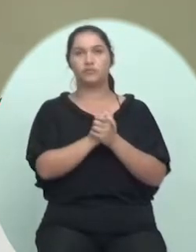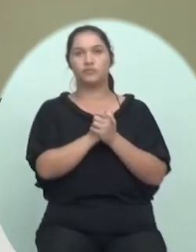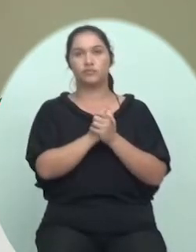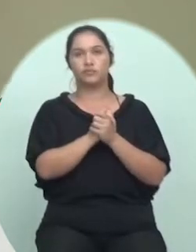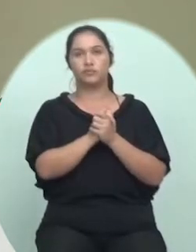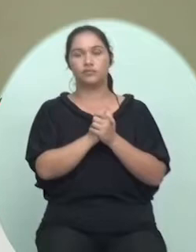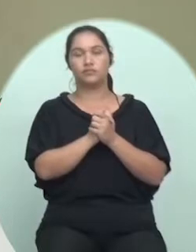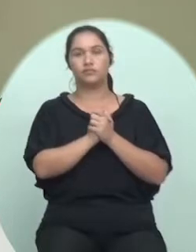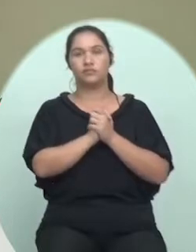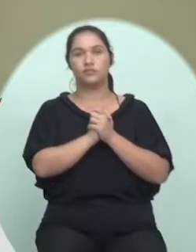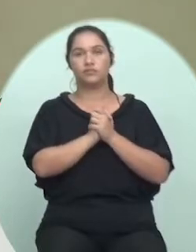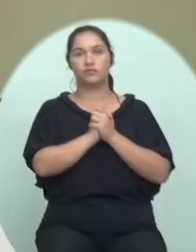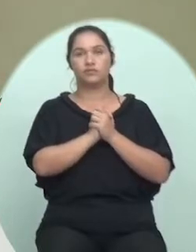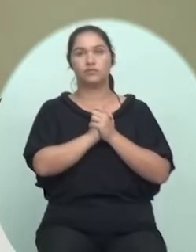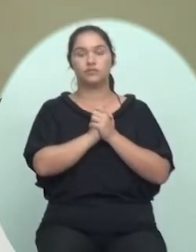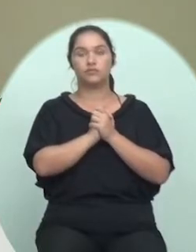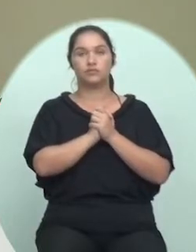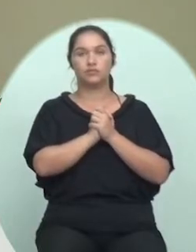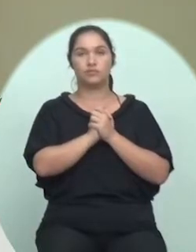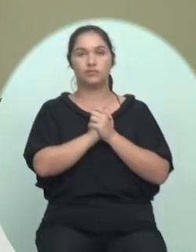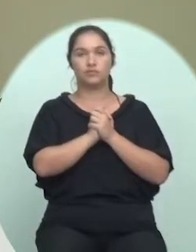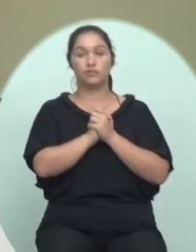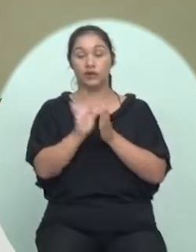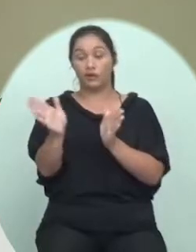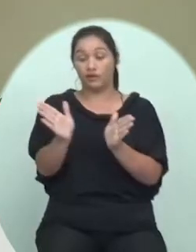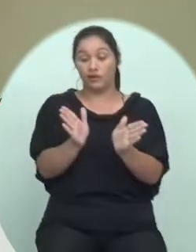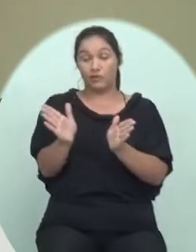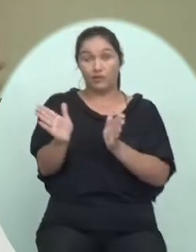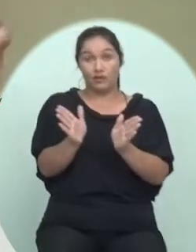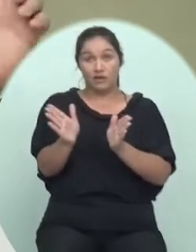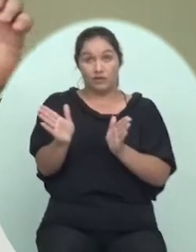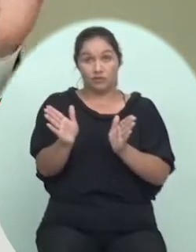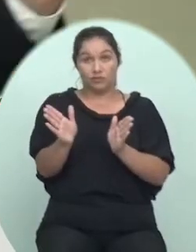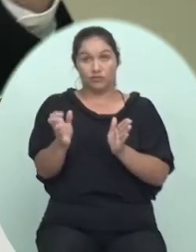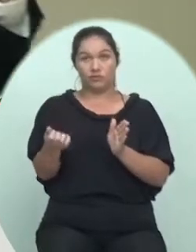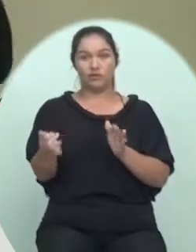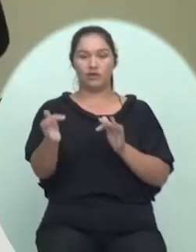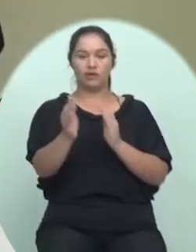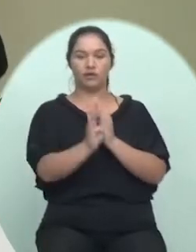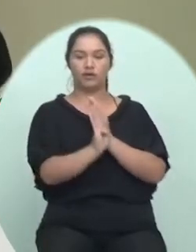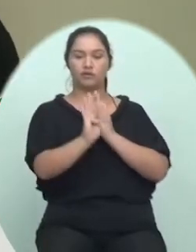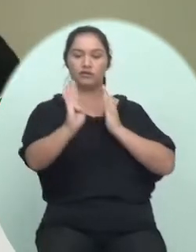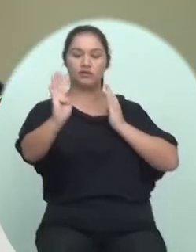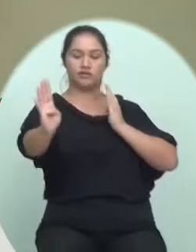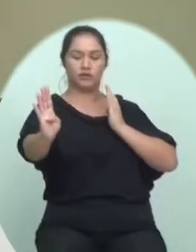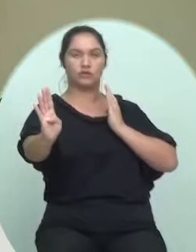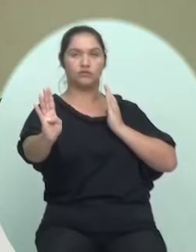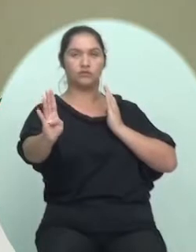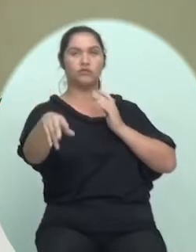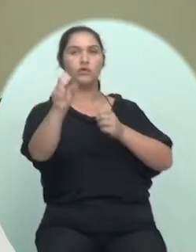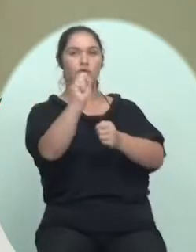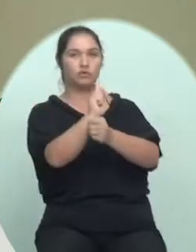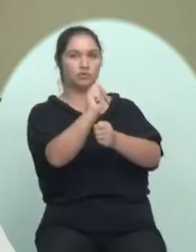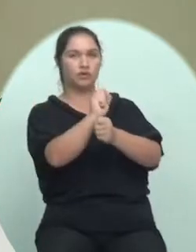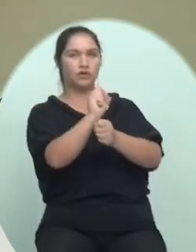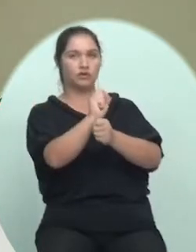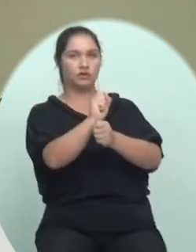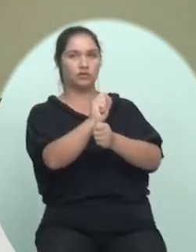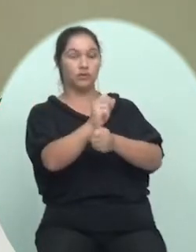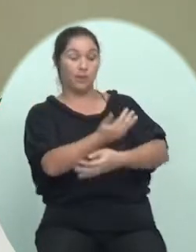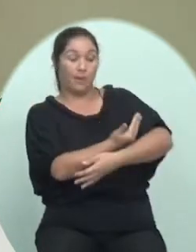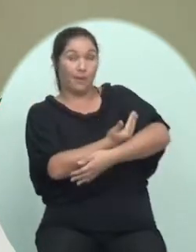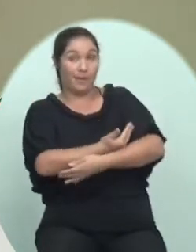15h05, 16h45. E ele chegou ali, tinha 10 pessoas na fila, só dava para 10 pessoas. Ele ficou ali